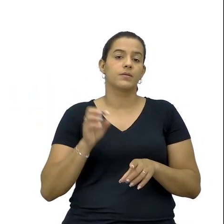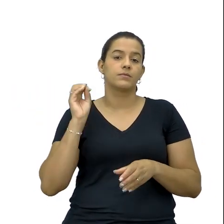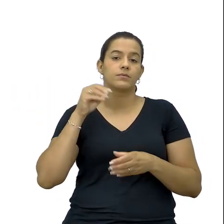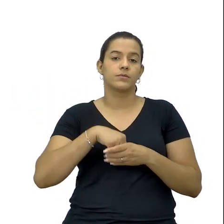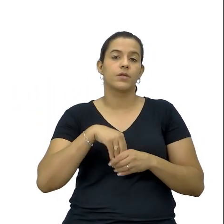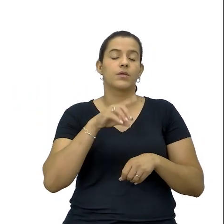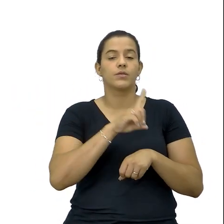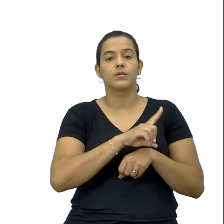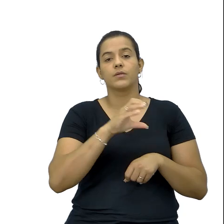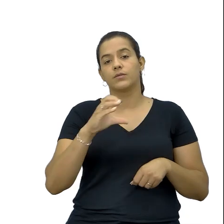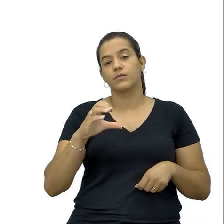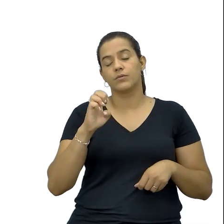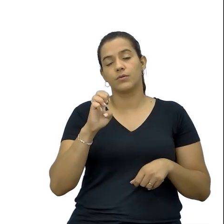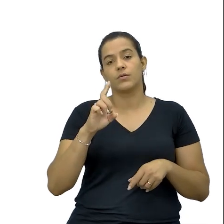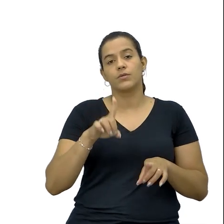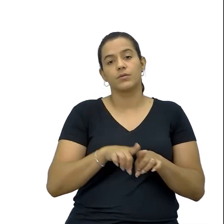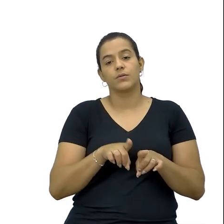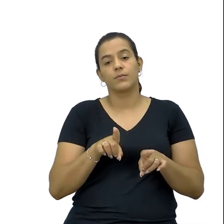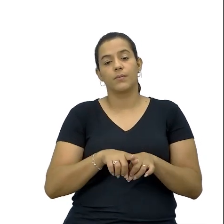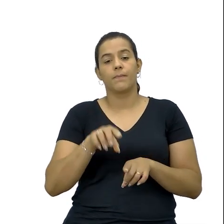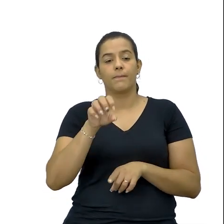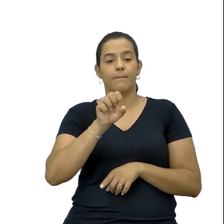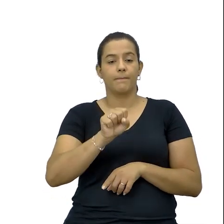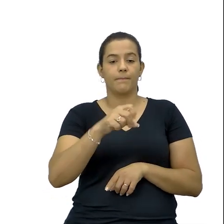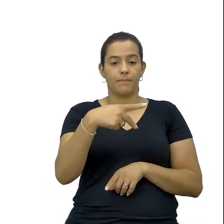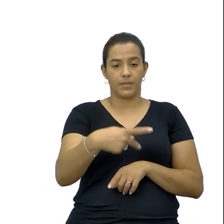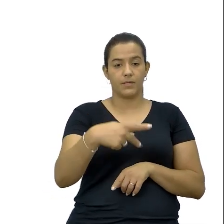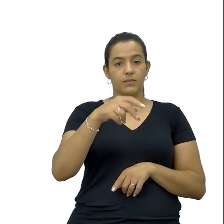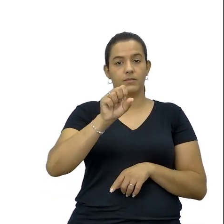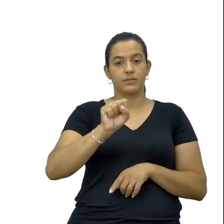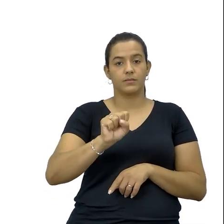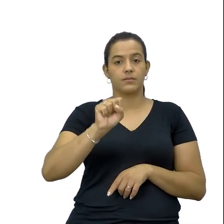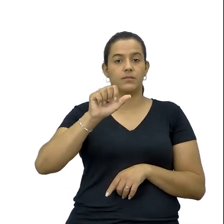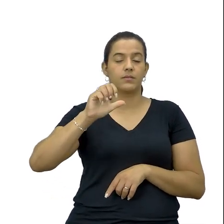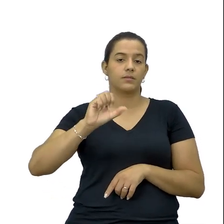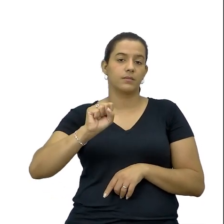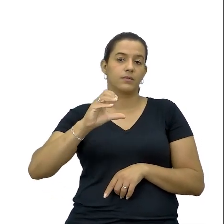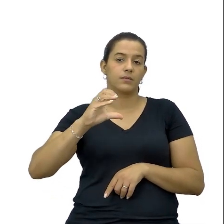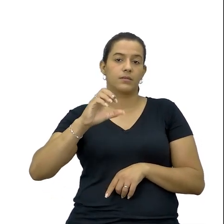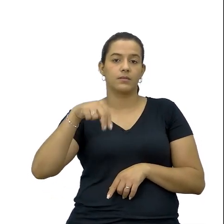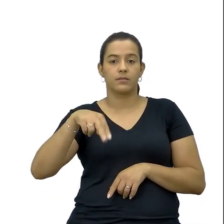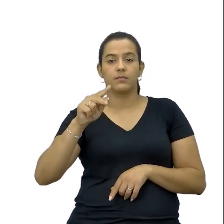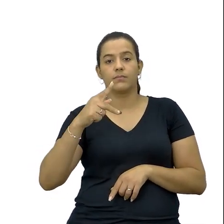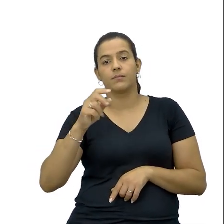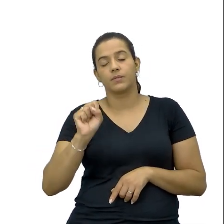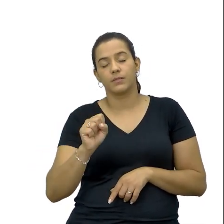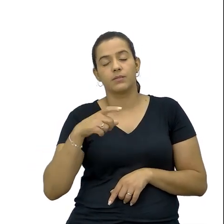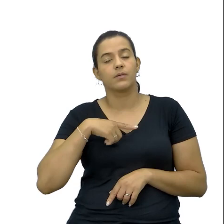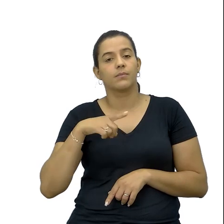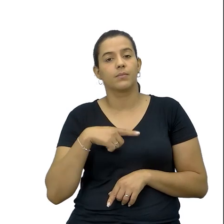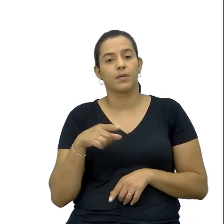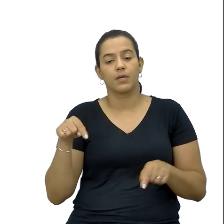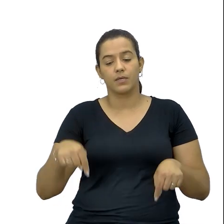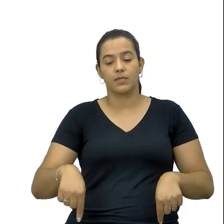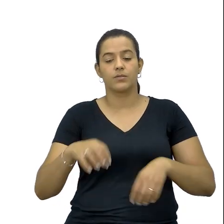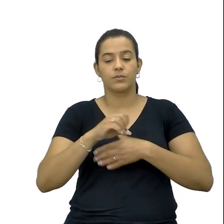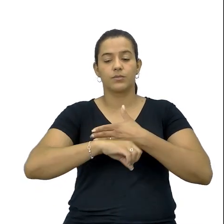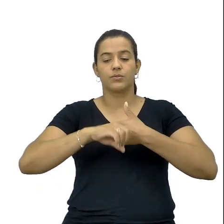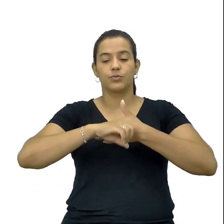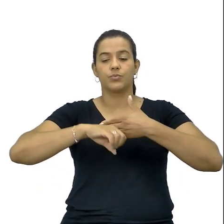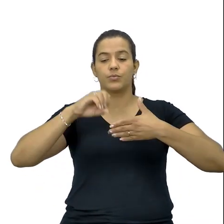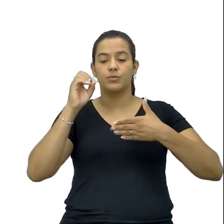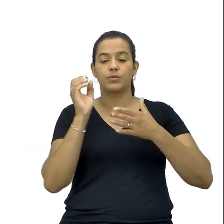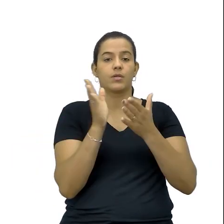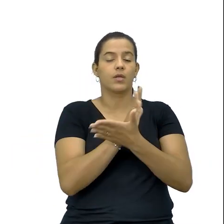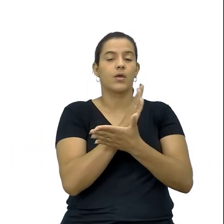da diretoria de ensino, né? Pelos PCNPs. Vocês também já escutaram pelo Centro de Mídias, né? Que a gente tem algumas